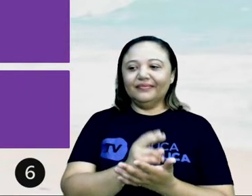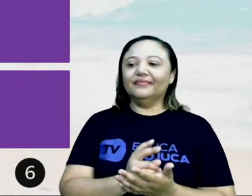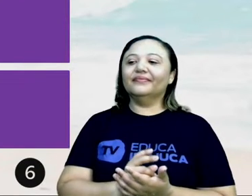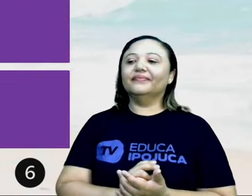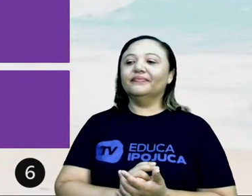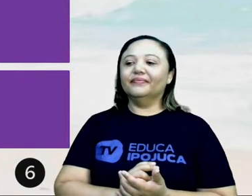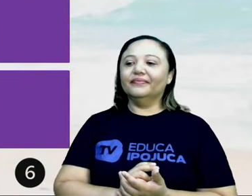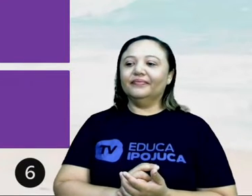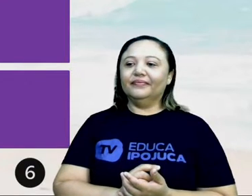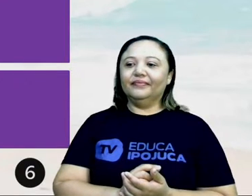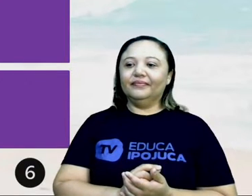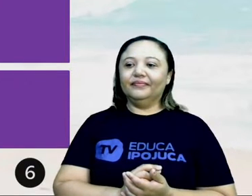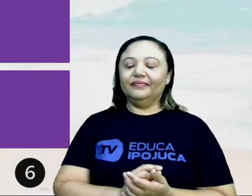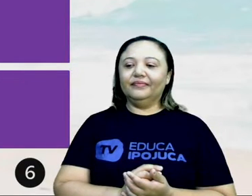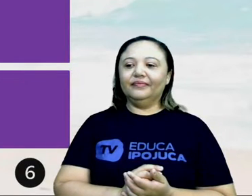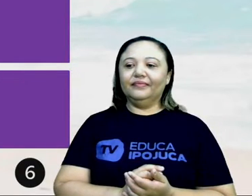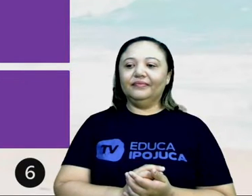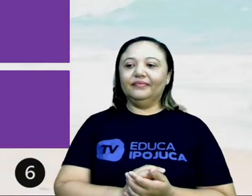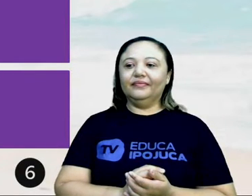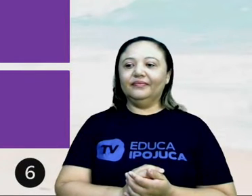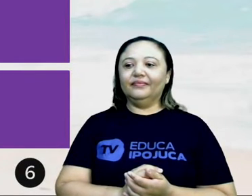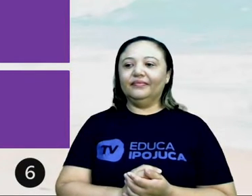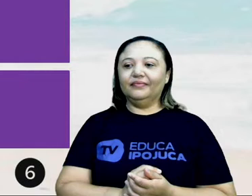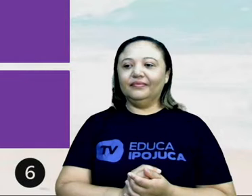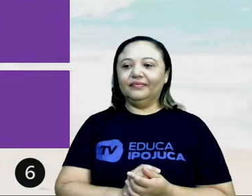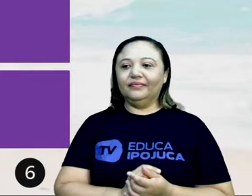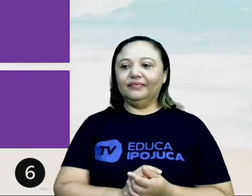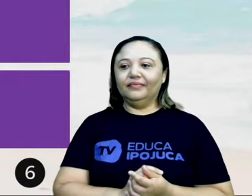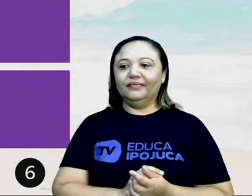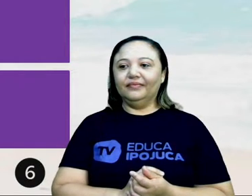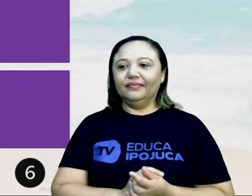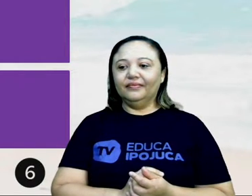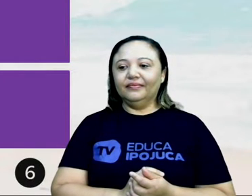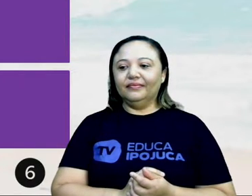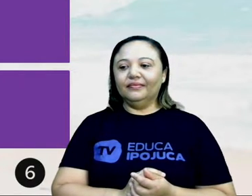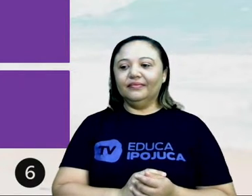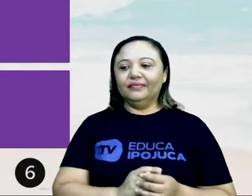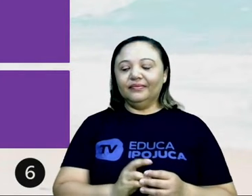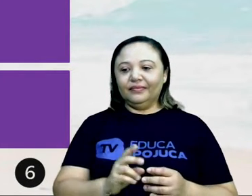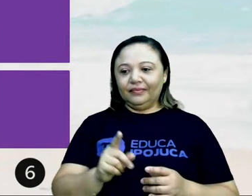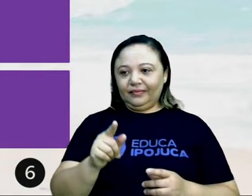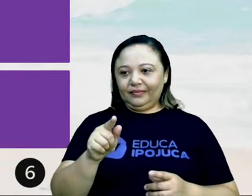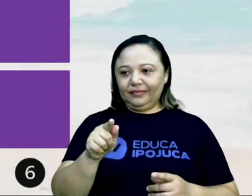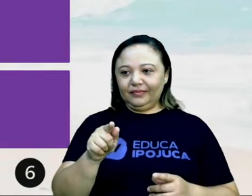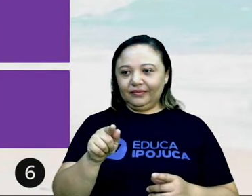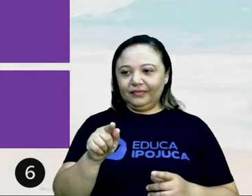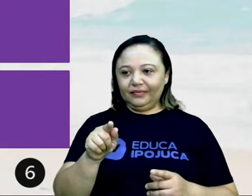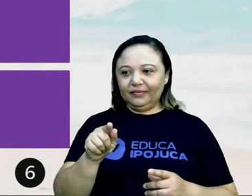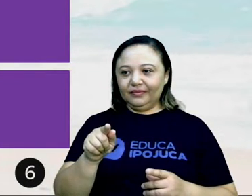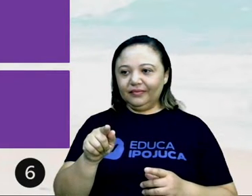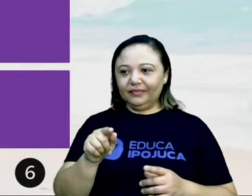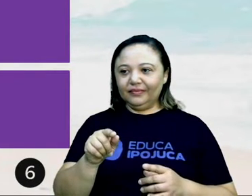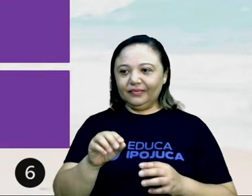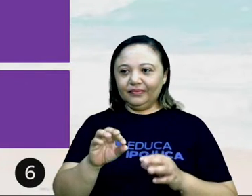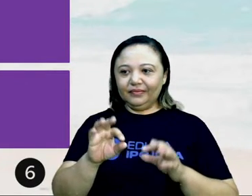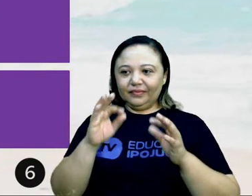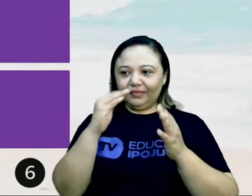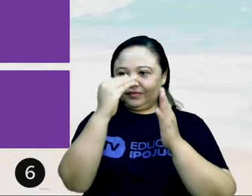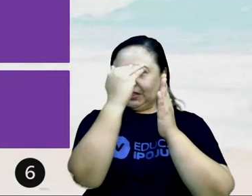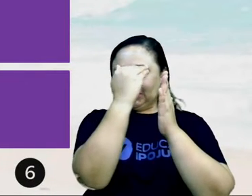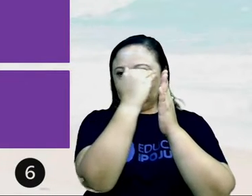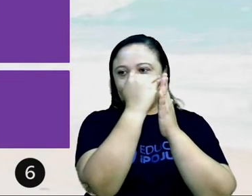Então, no par ordenado 6-4, a gente tem uma ordem para obedecer. Percebam que se a